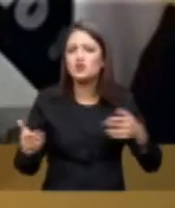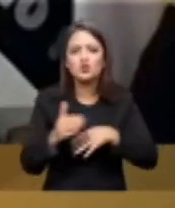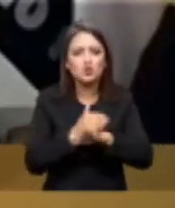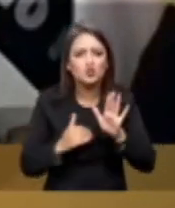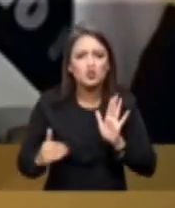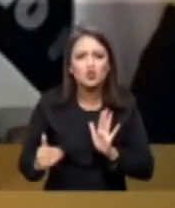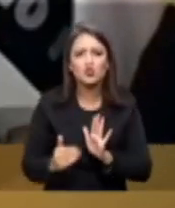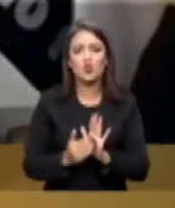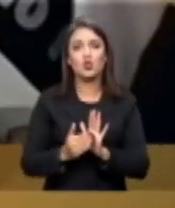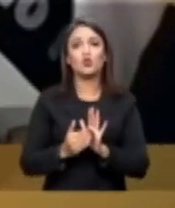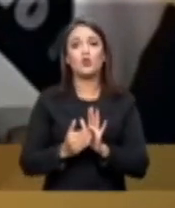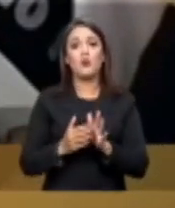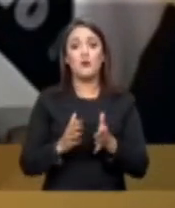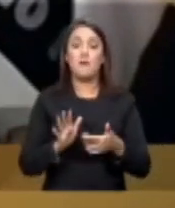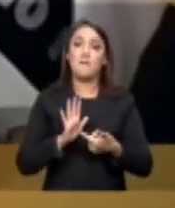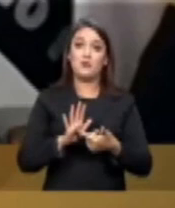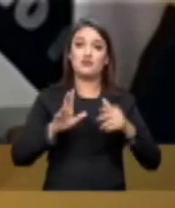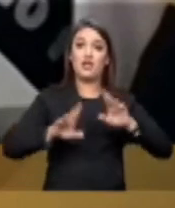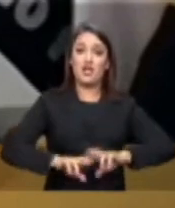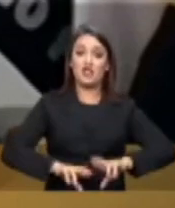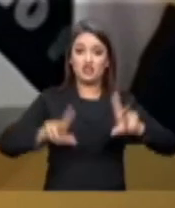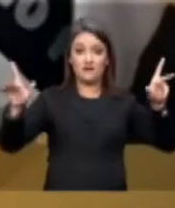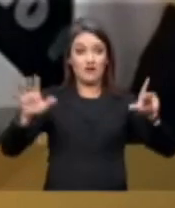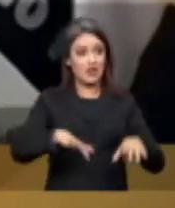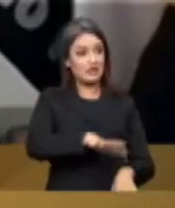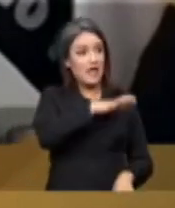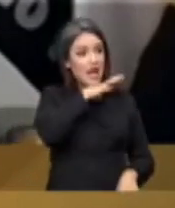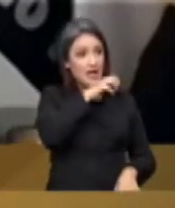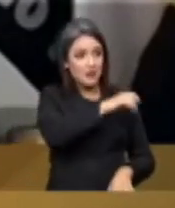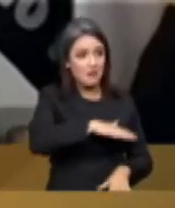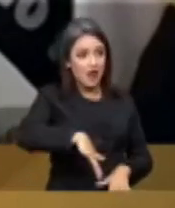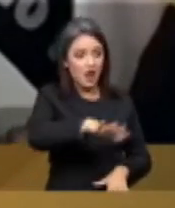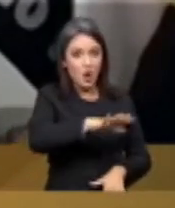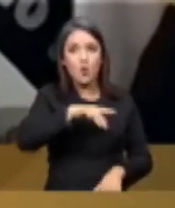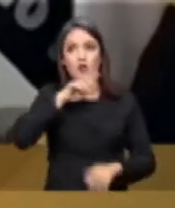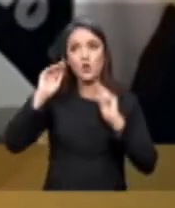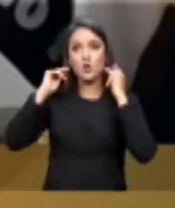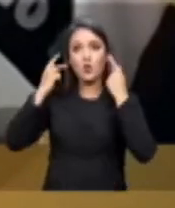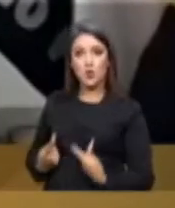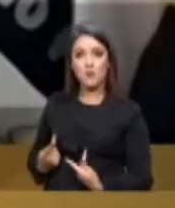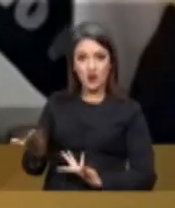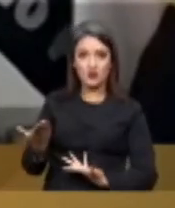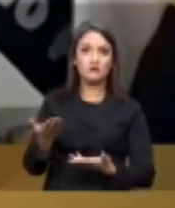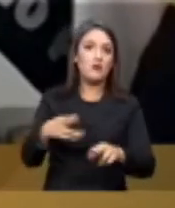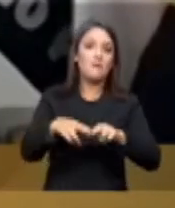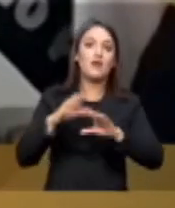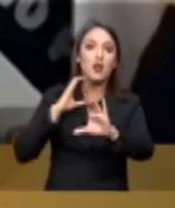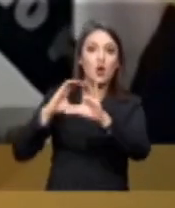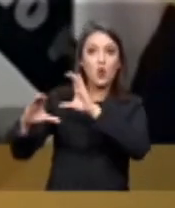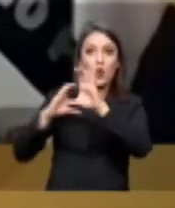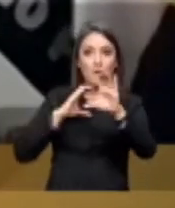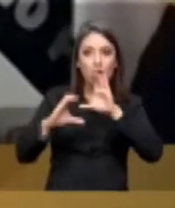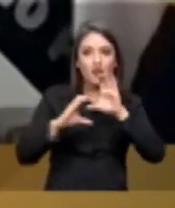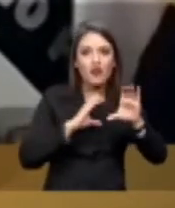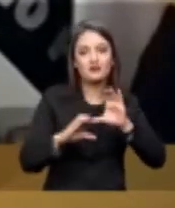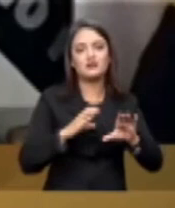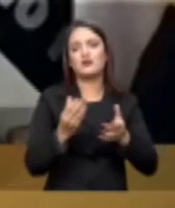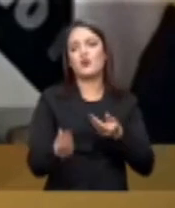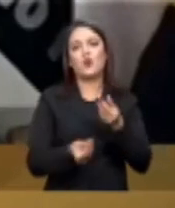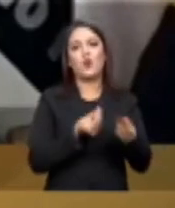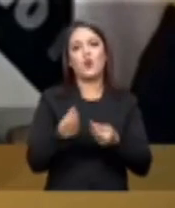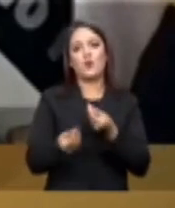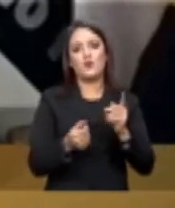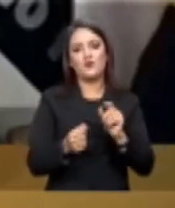elas distinguem o Homo sapiens exatamente pela comunicação que se procede de forma recursiva,